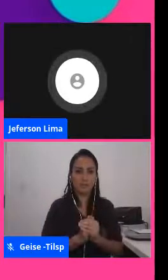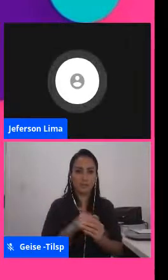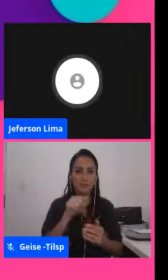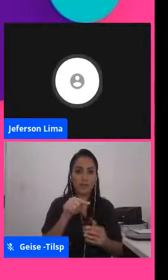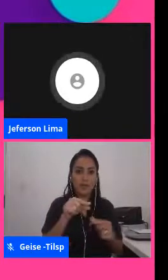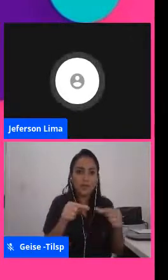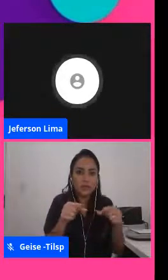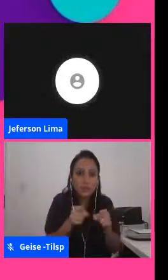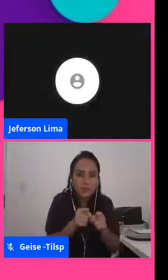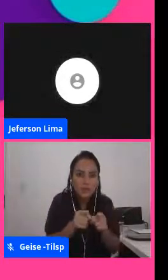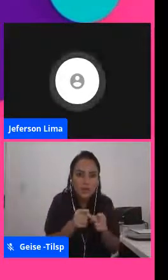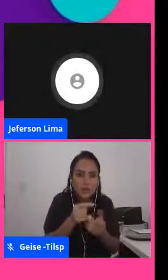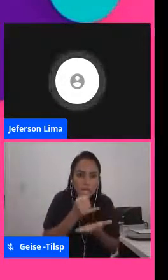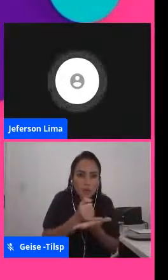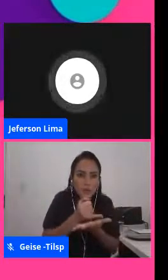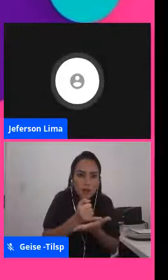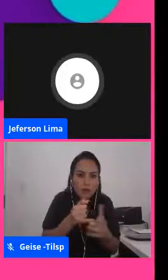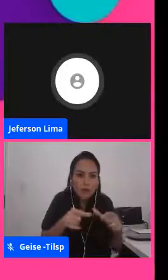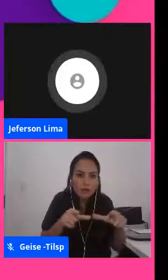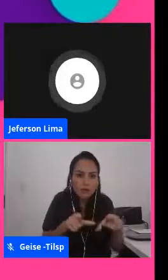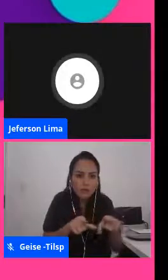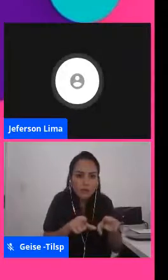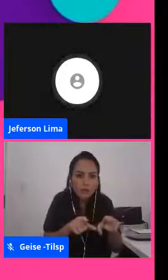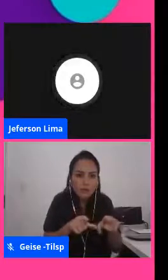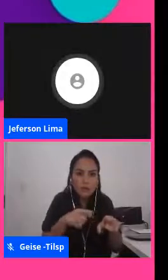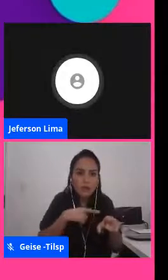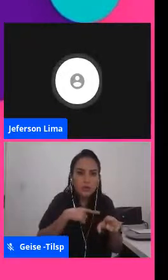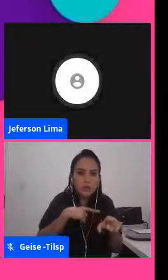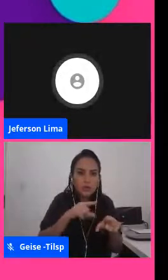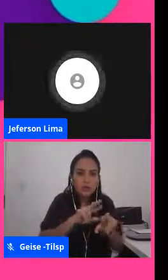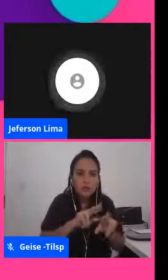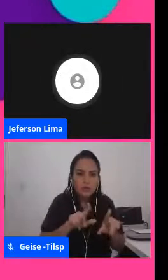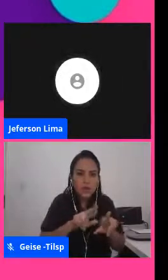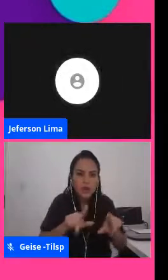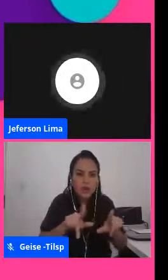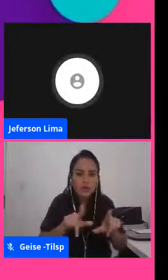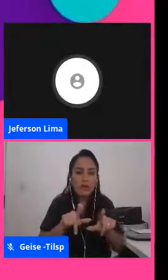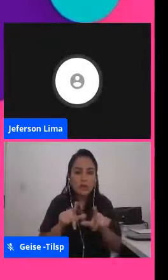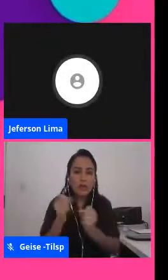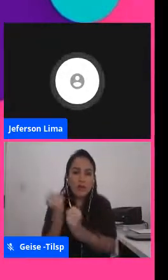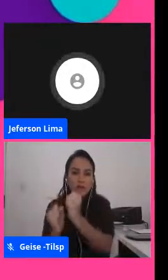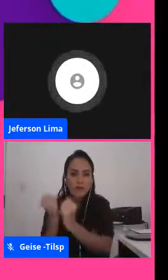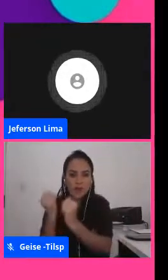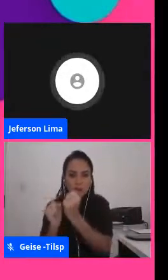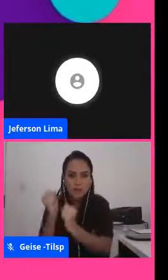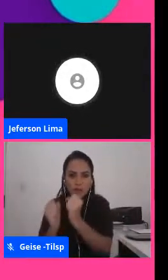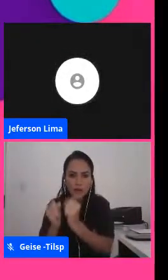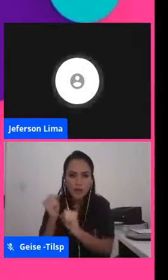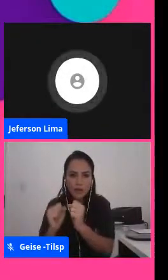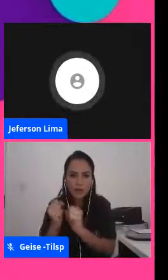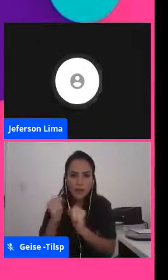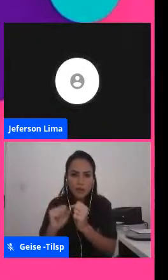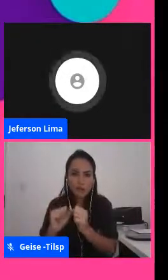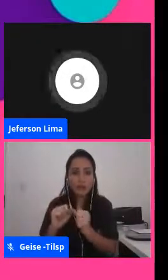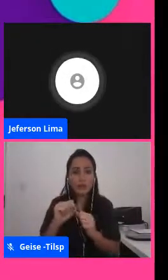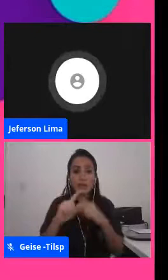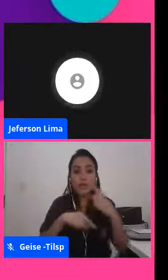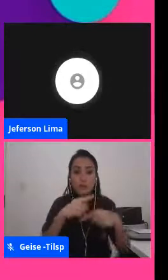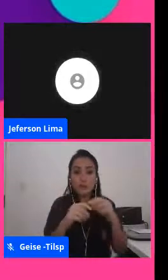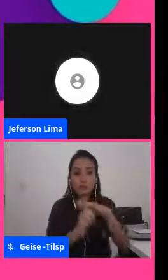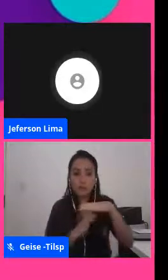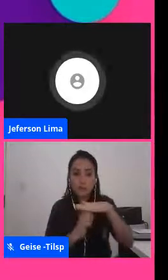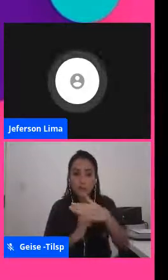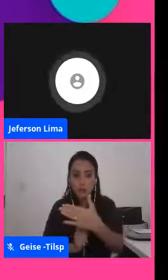já tem uma abordagem um pouquinho diferente. Então, a gente fabrica o controlador por uma única empresa, as empresas compram esses módulos e injetam em